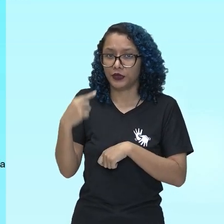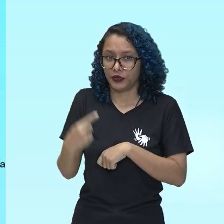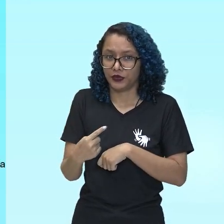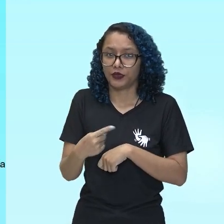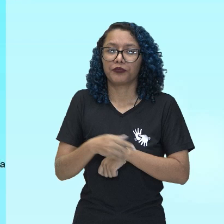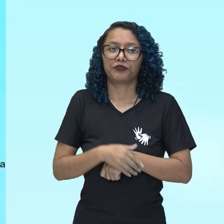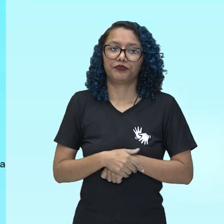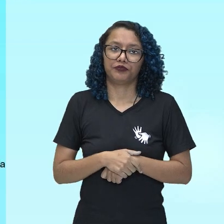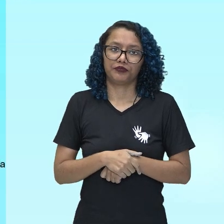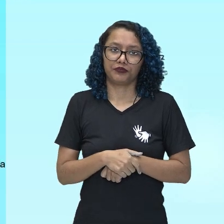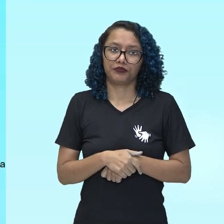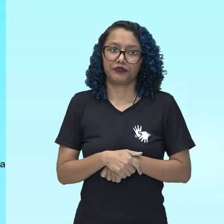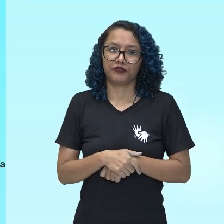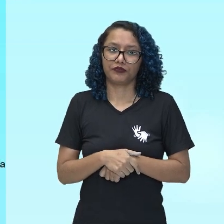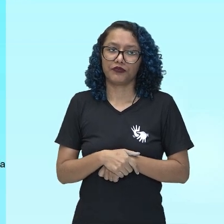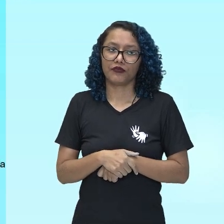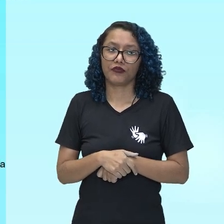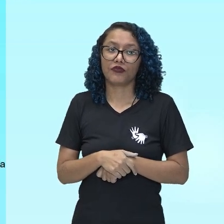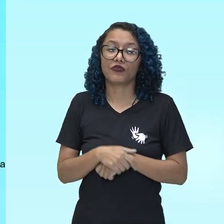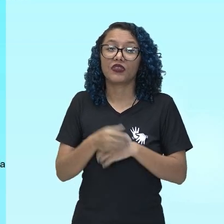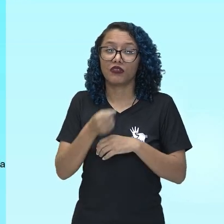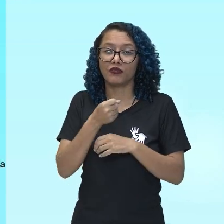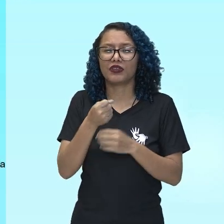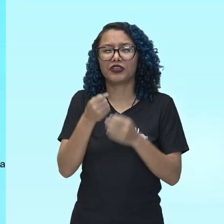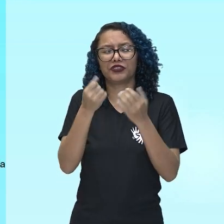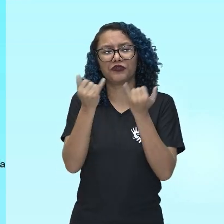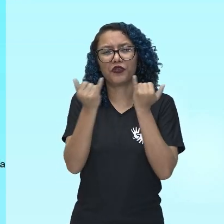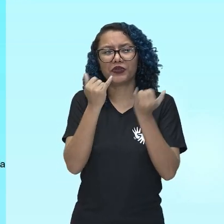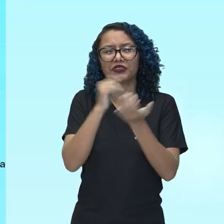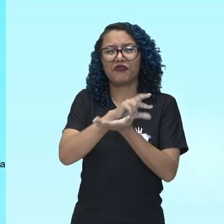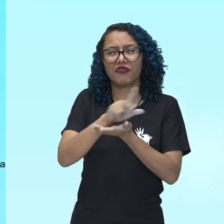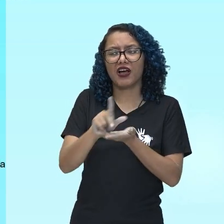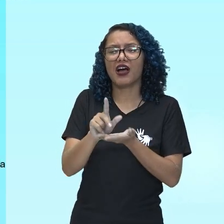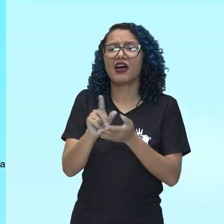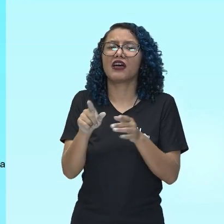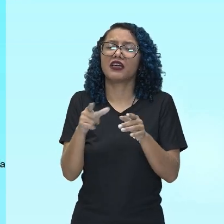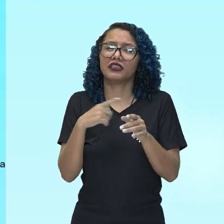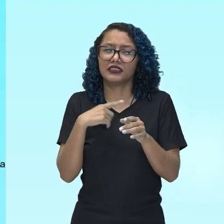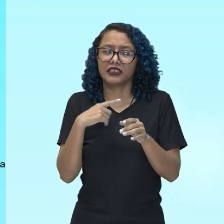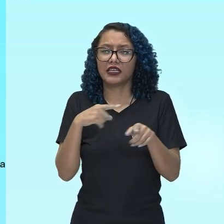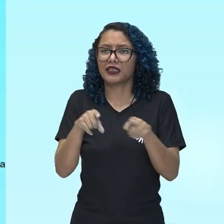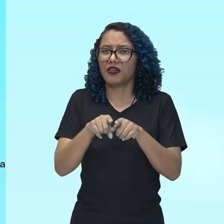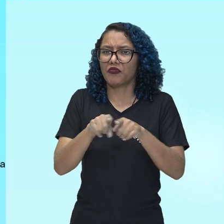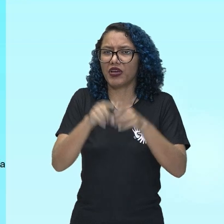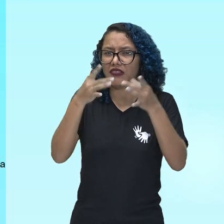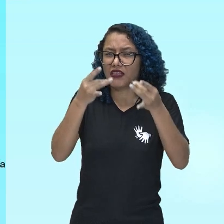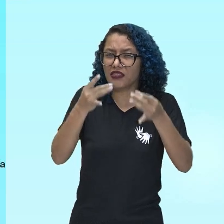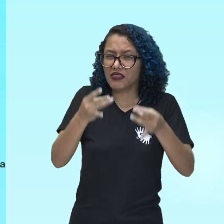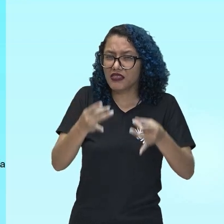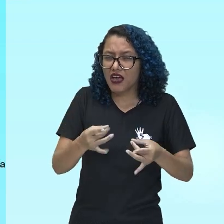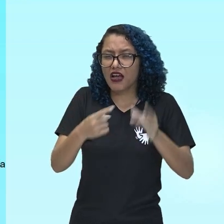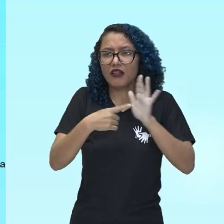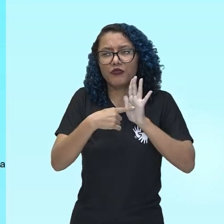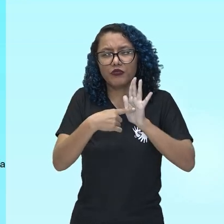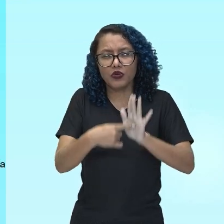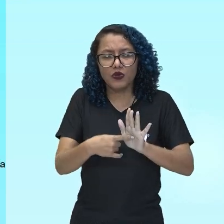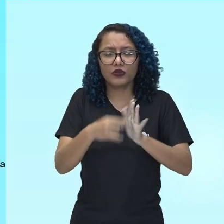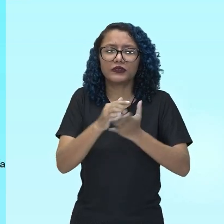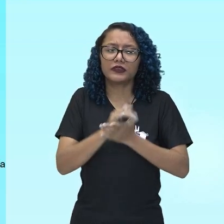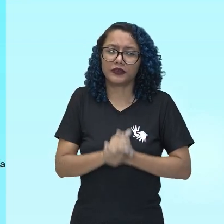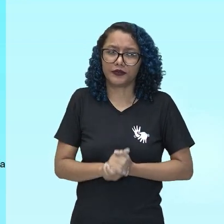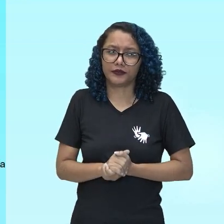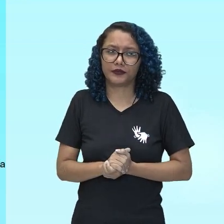trazer muitas informações, vai detalhar informações. A reportagem